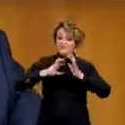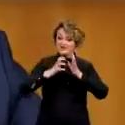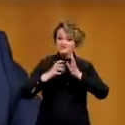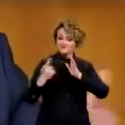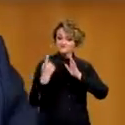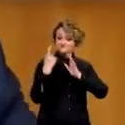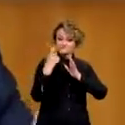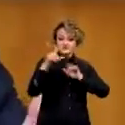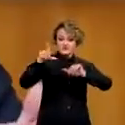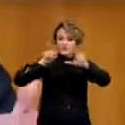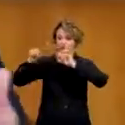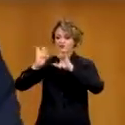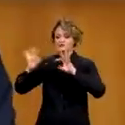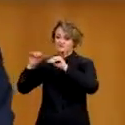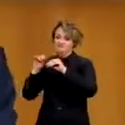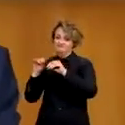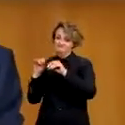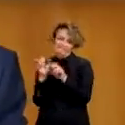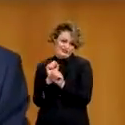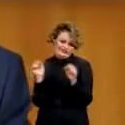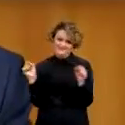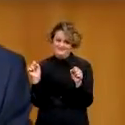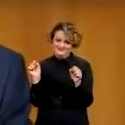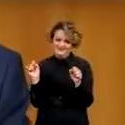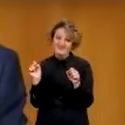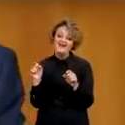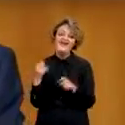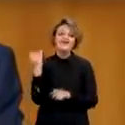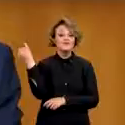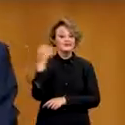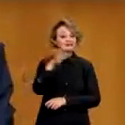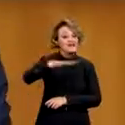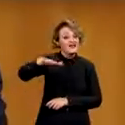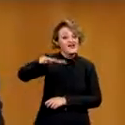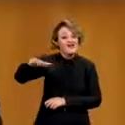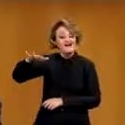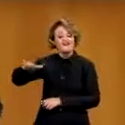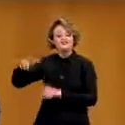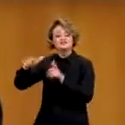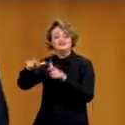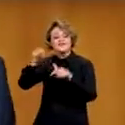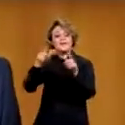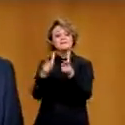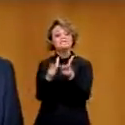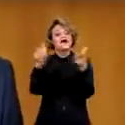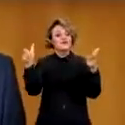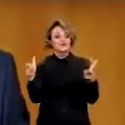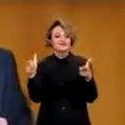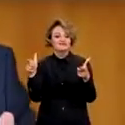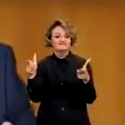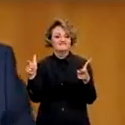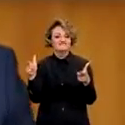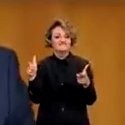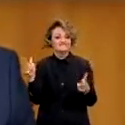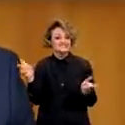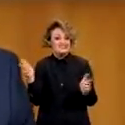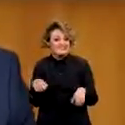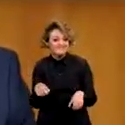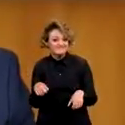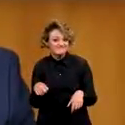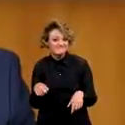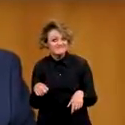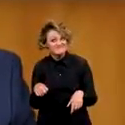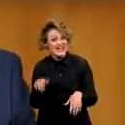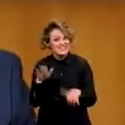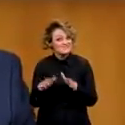eleger todo mundo, não é possível. Seria importante que os setores mais progressistas elegessem a maioria, não aconteceu. Então você não